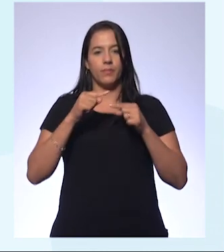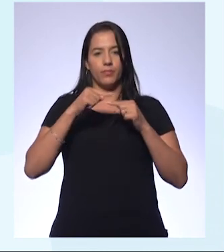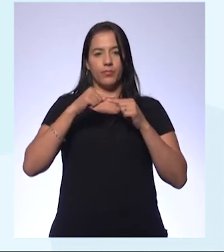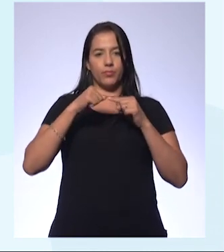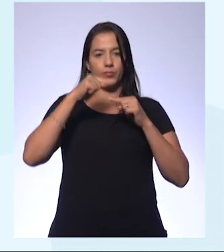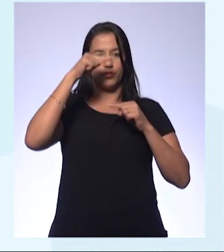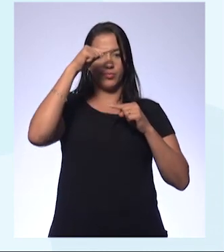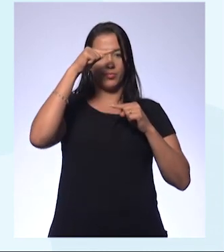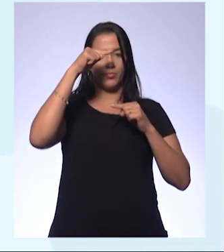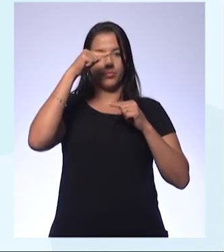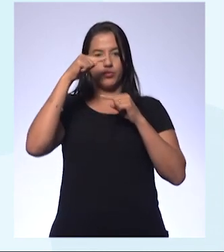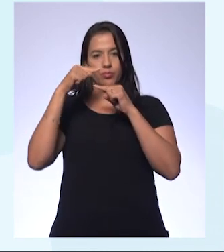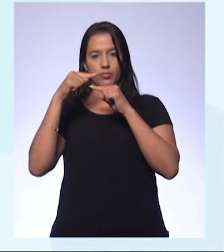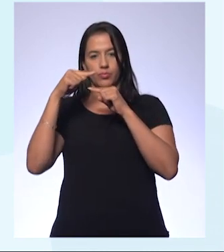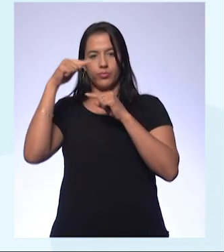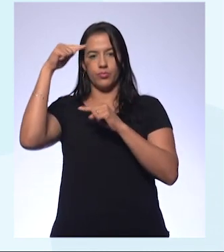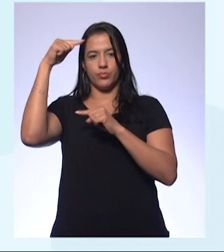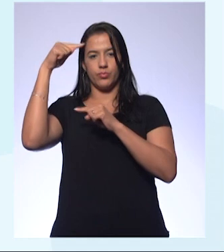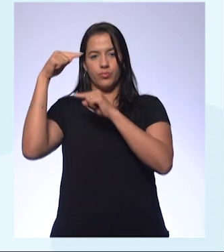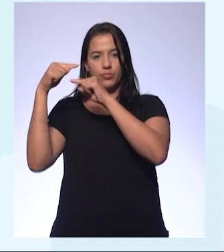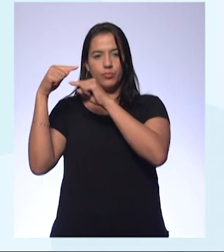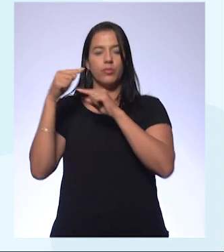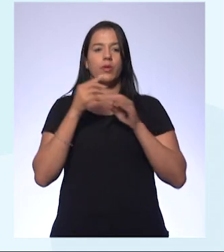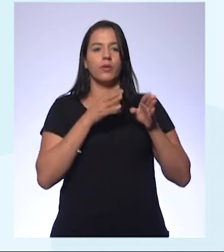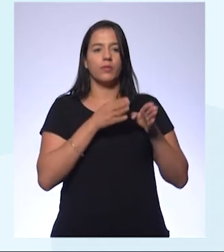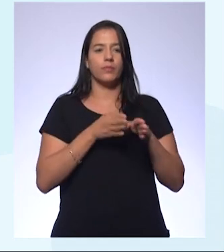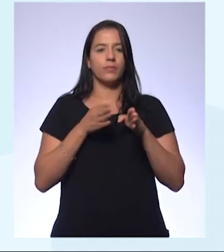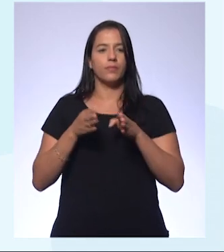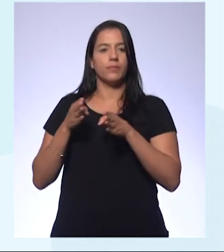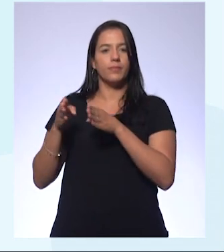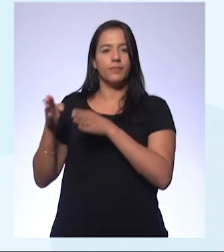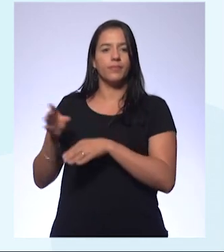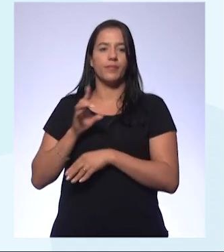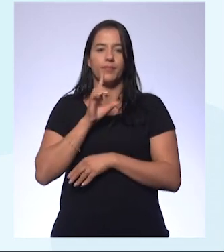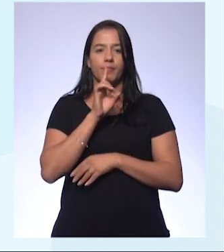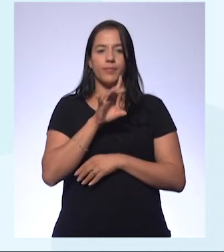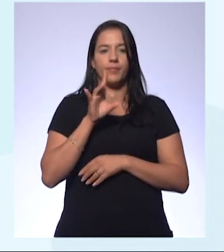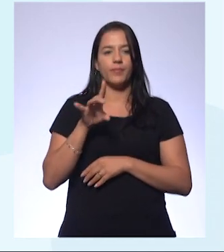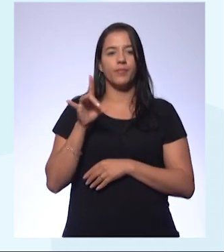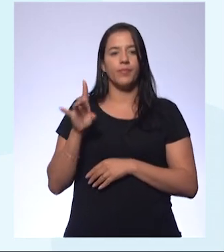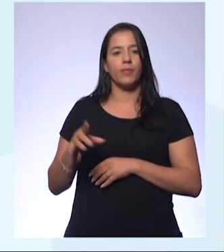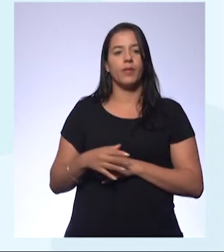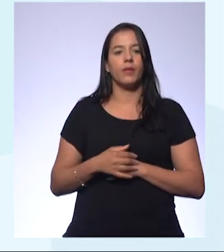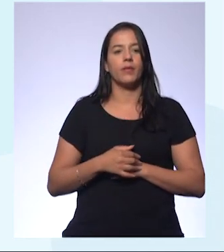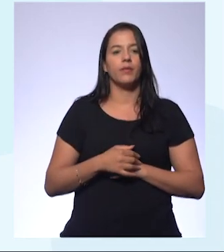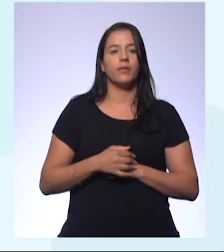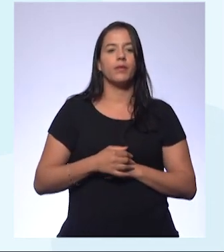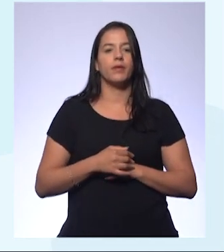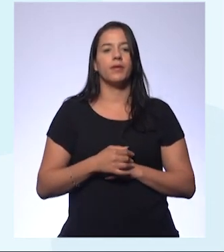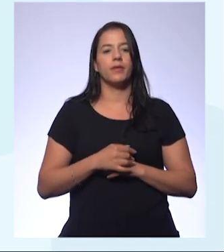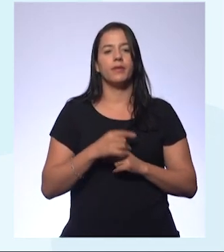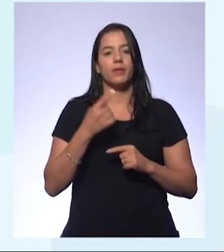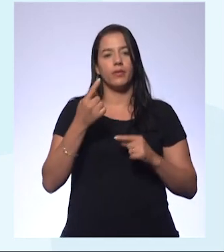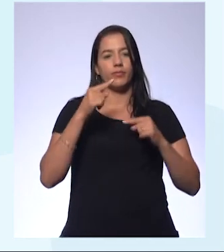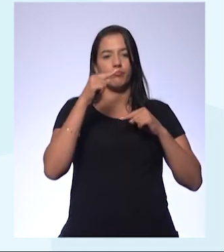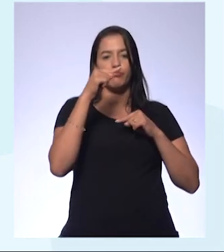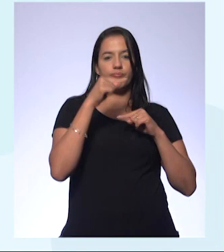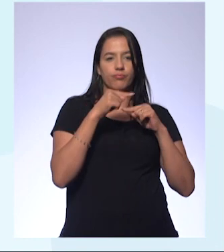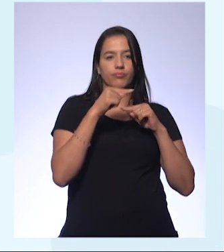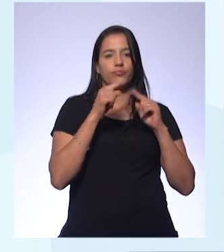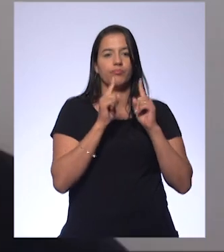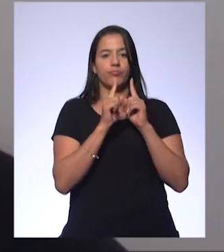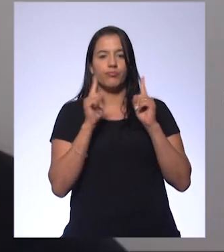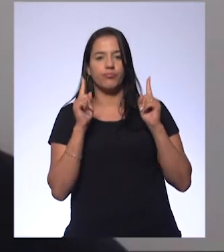tamanho, né, e ali a gente percebe que cada um deles tem um tamanho diferente, tem